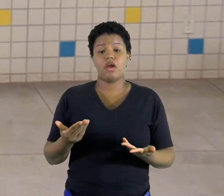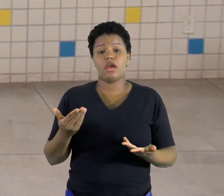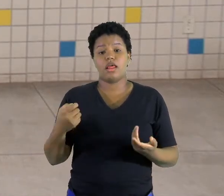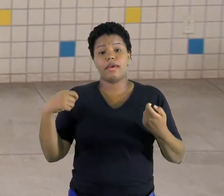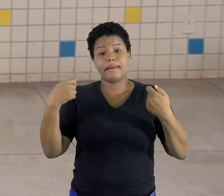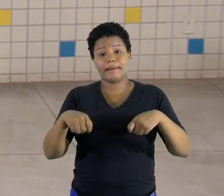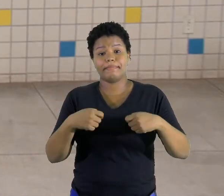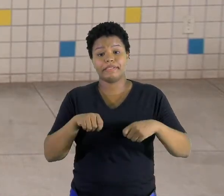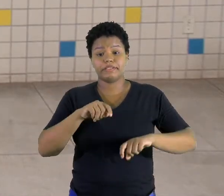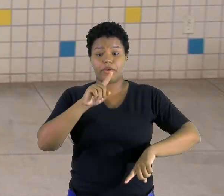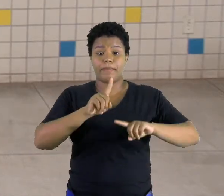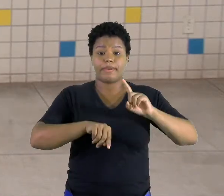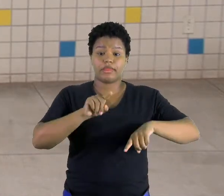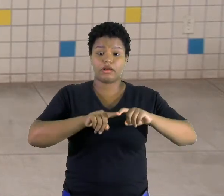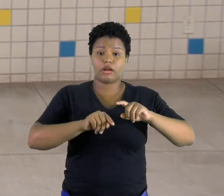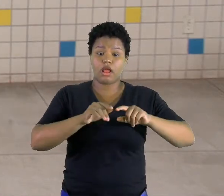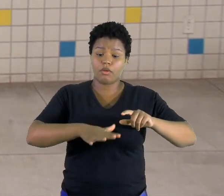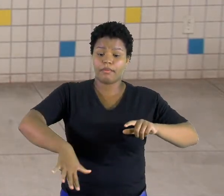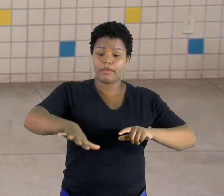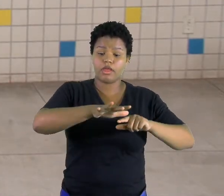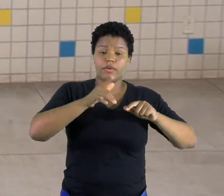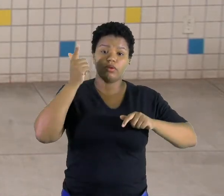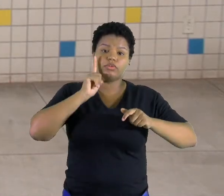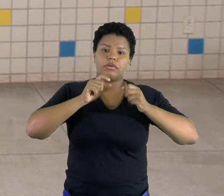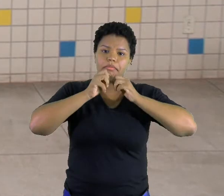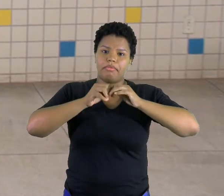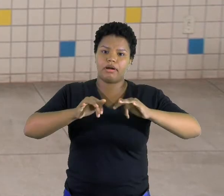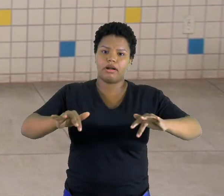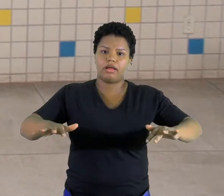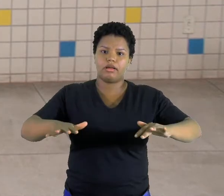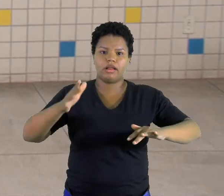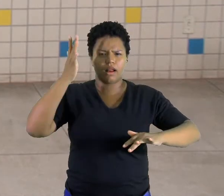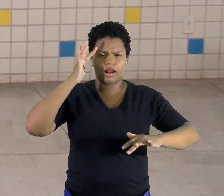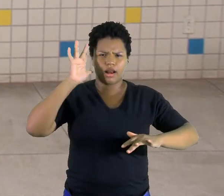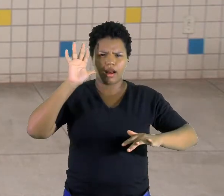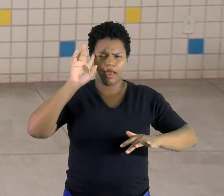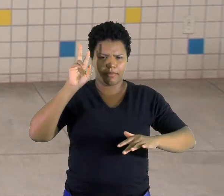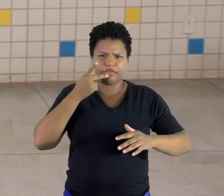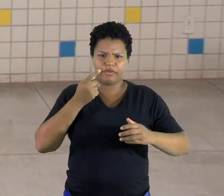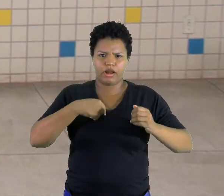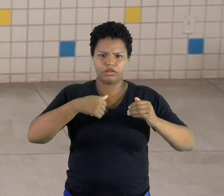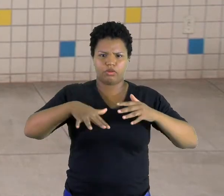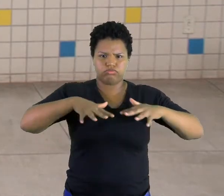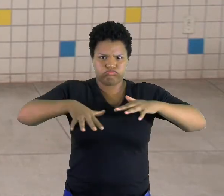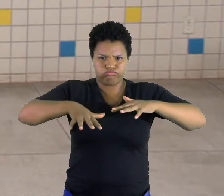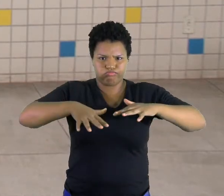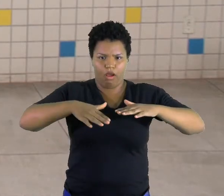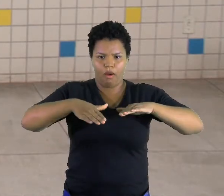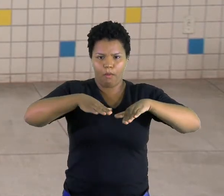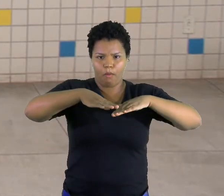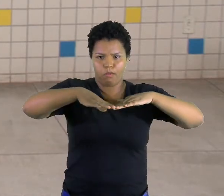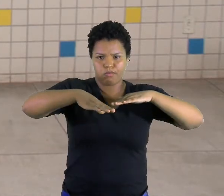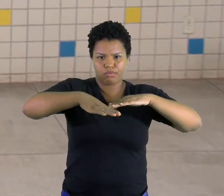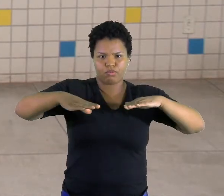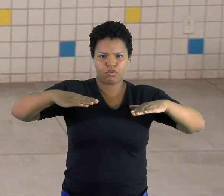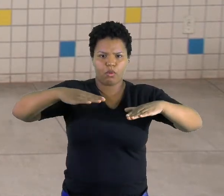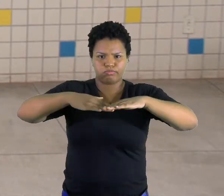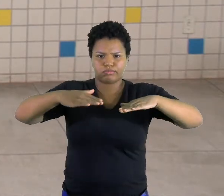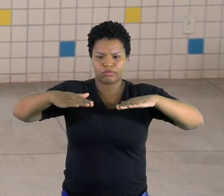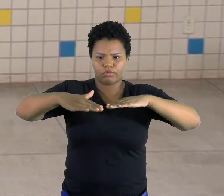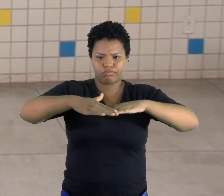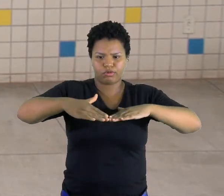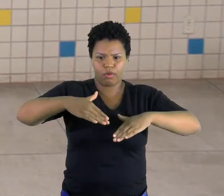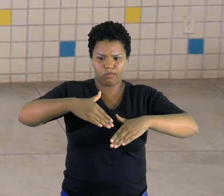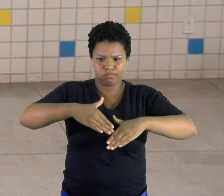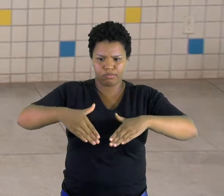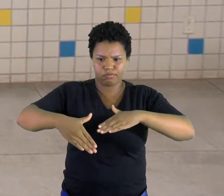meio material para elas poderem se propagar. Lembra que eu falei do terremoto, que as placas tectônicas estavam se chocando e assim